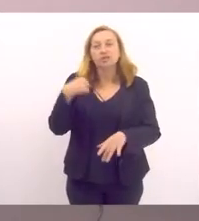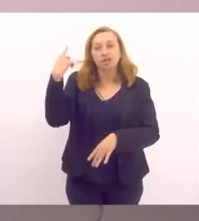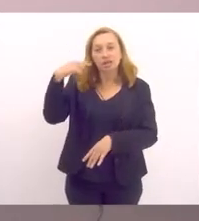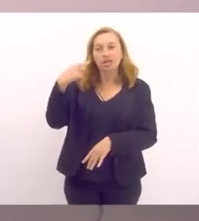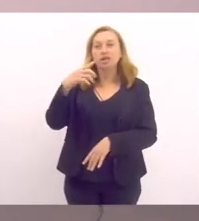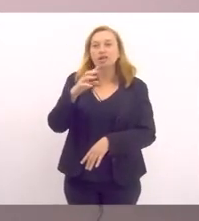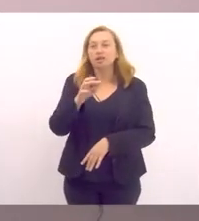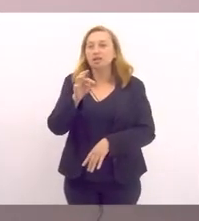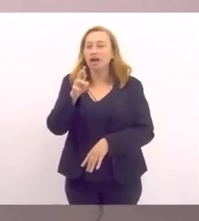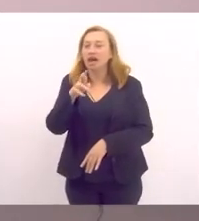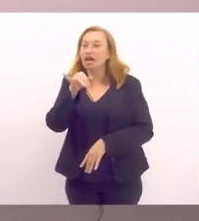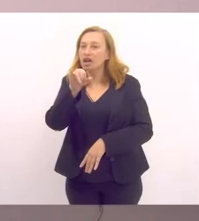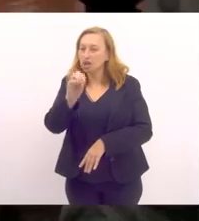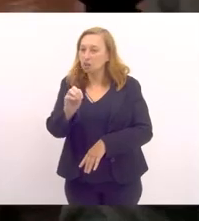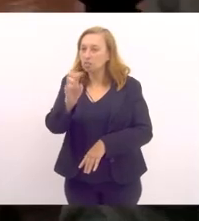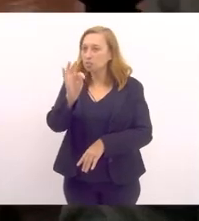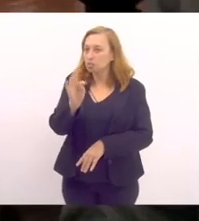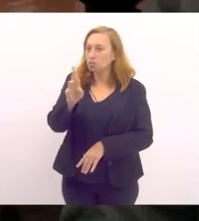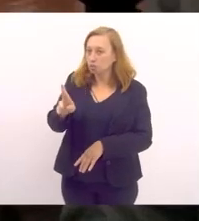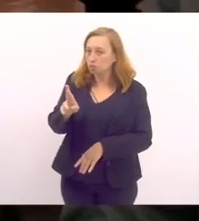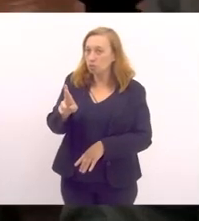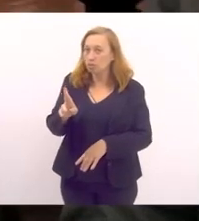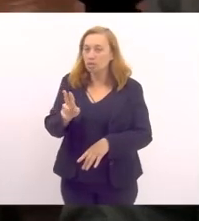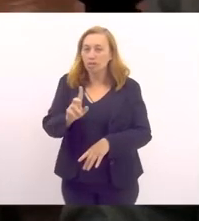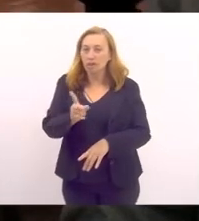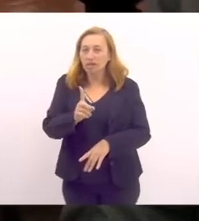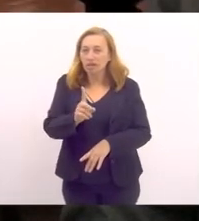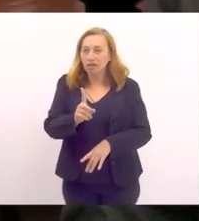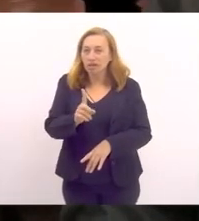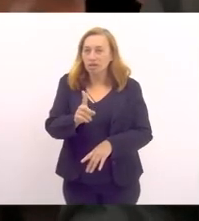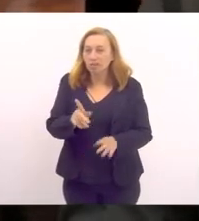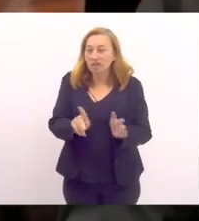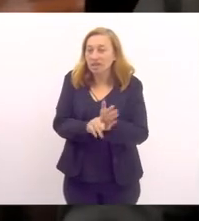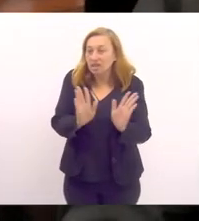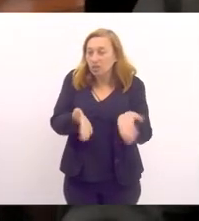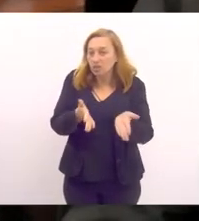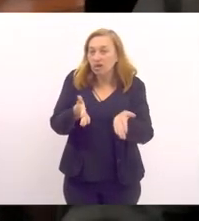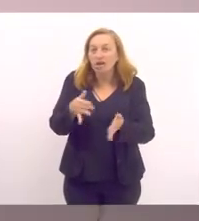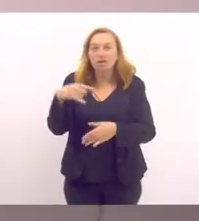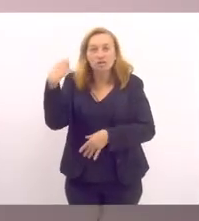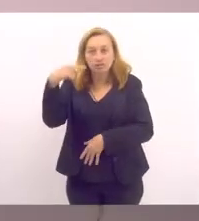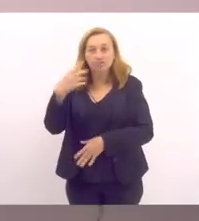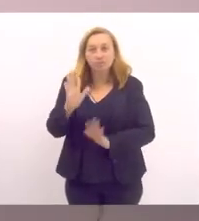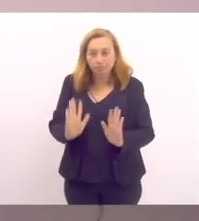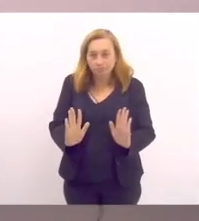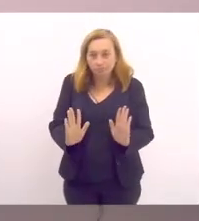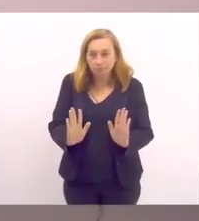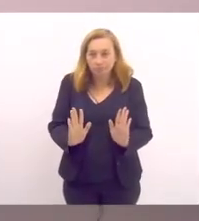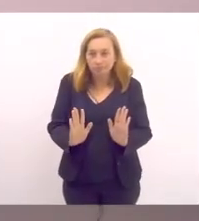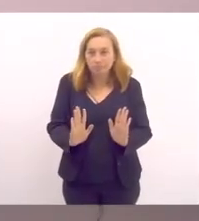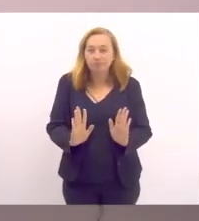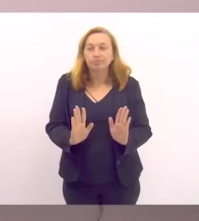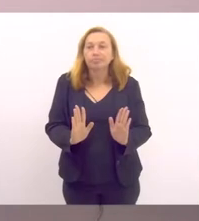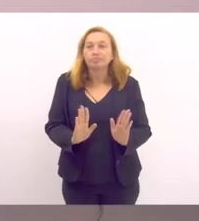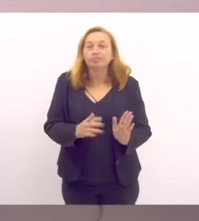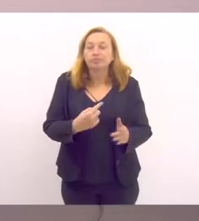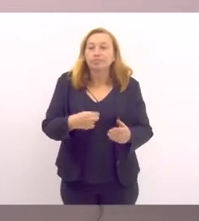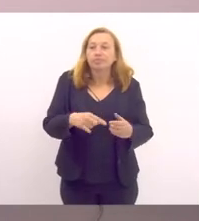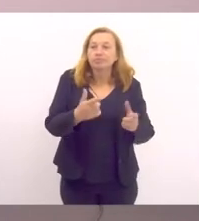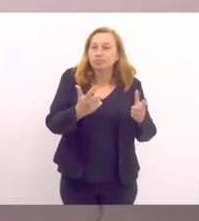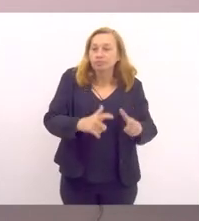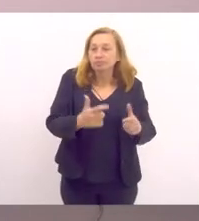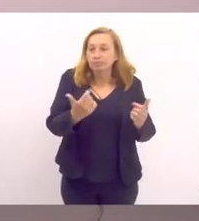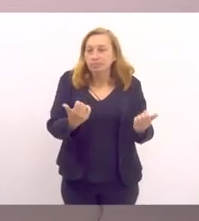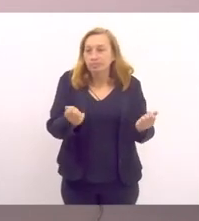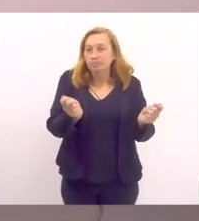logo que me formei, em 1990. Mas eu não problema, até para não ferir suscetibilidades, né, e nem invadir competências, eu não